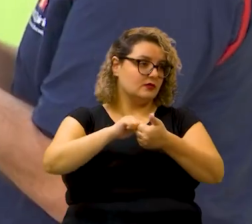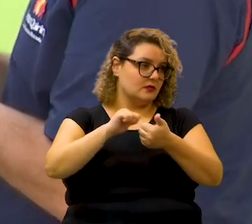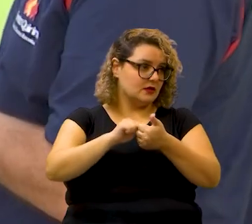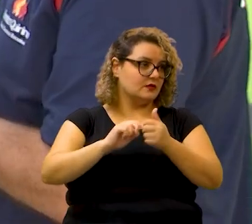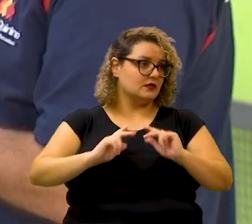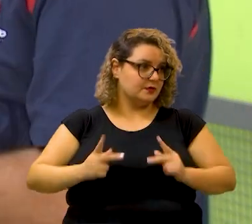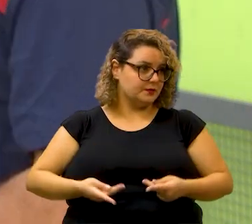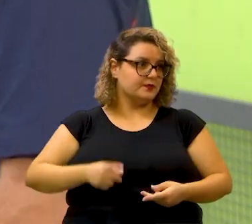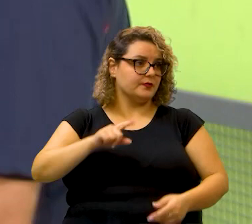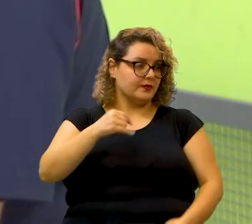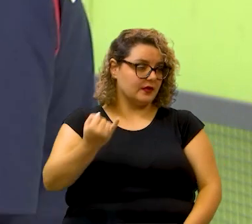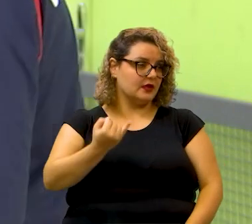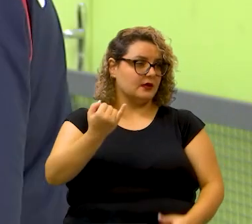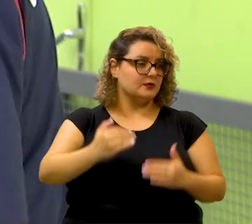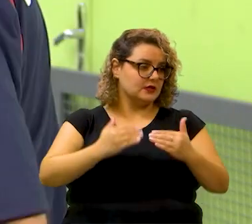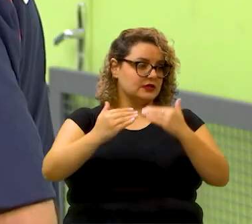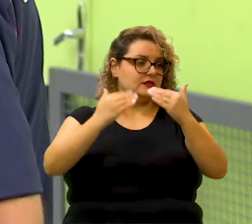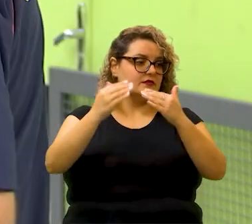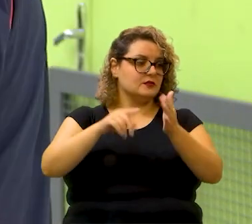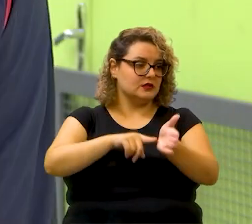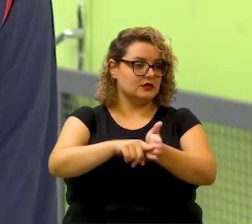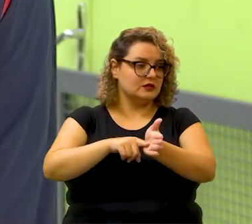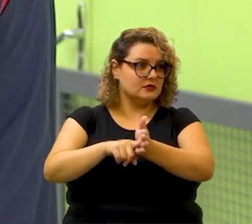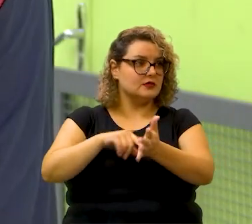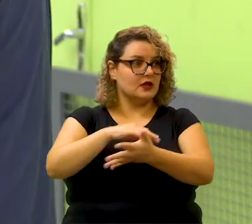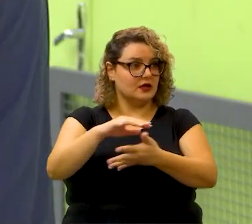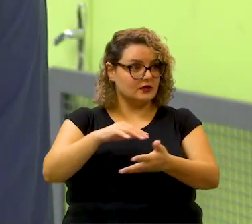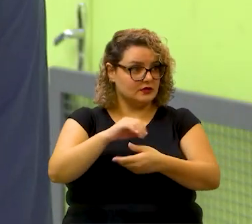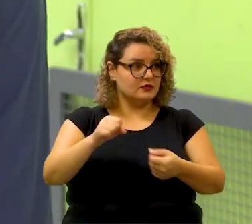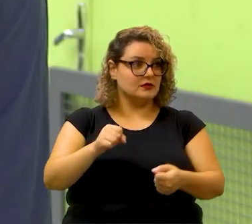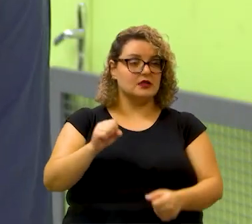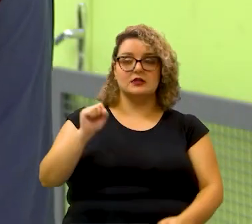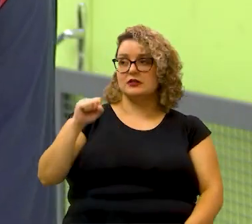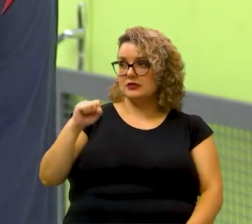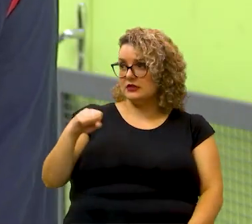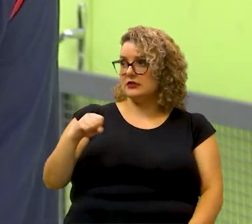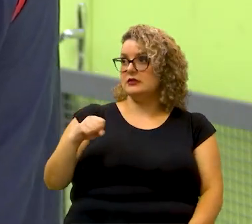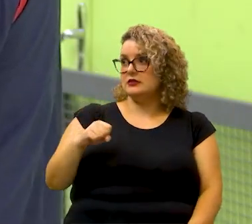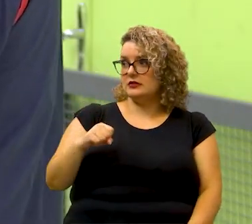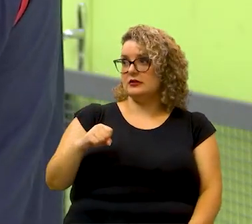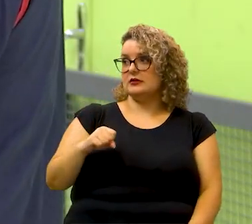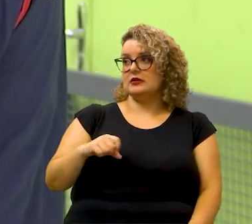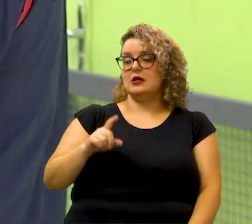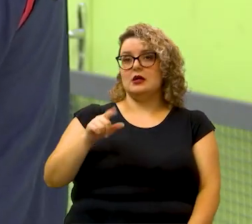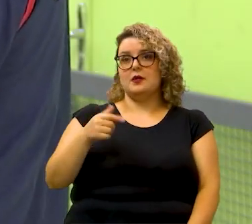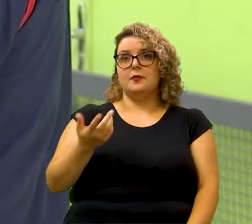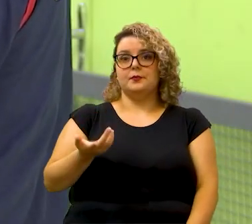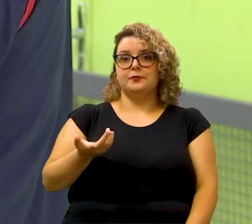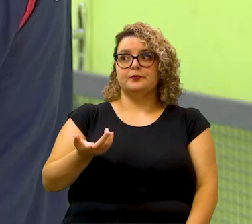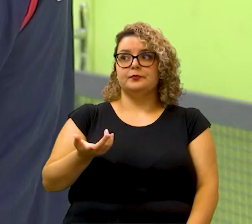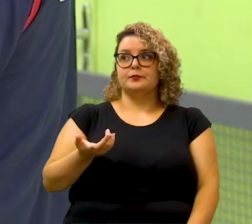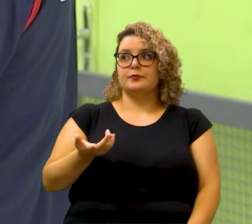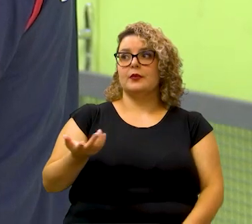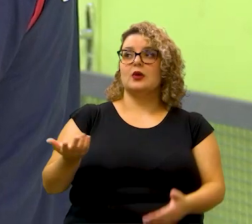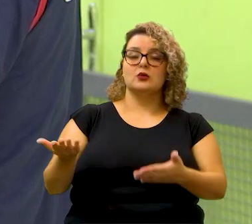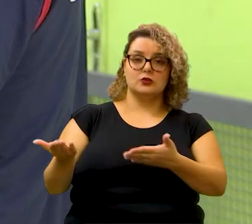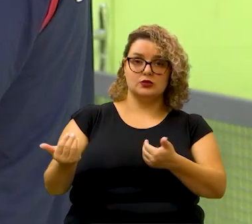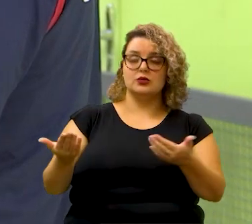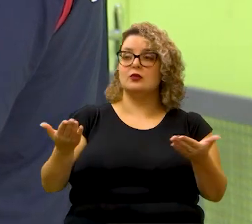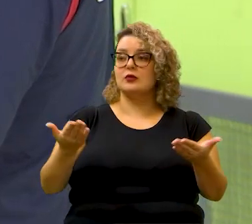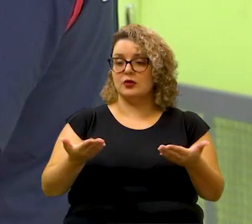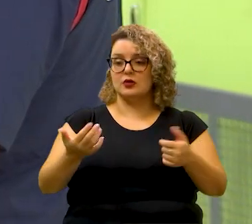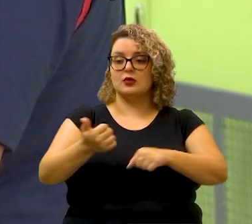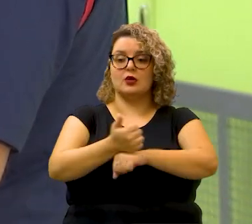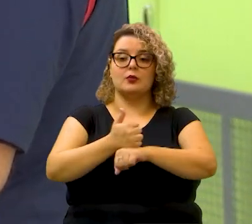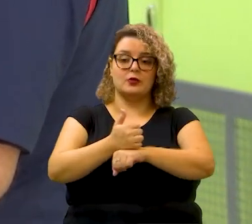também a qualificação humana, ela é fundamental para o desenvolvimento de pesquisa e sustentabilidade. Assim, o